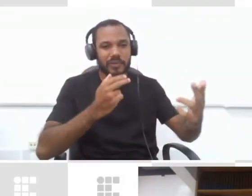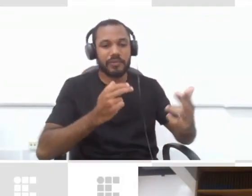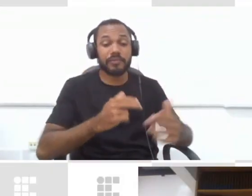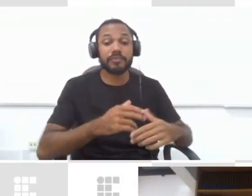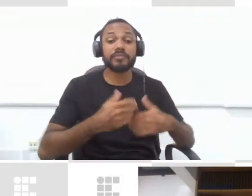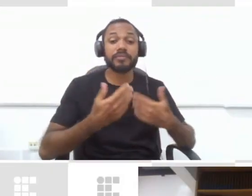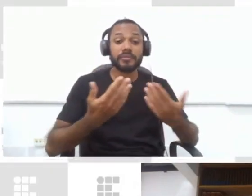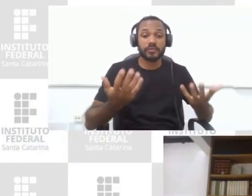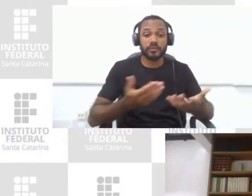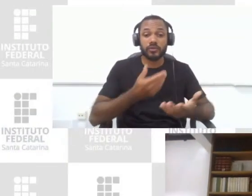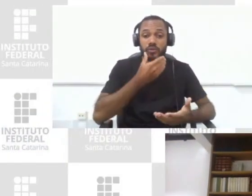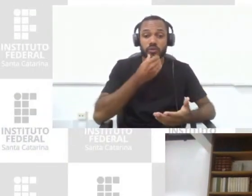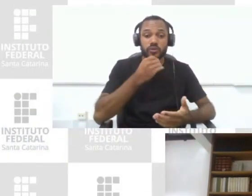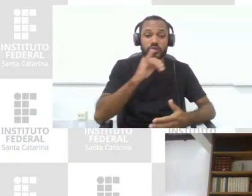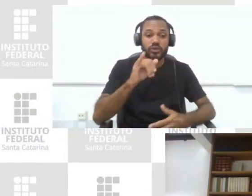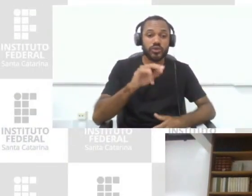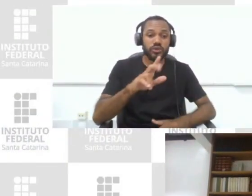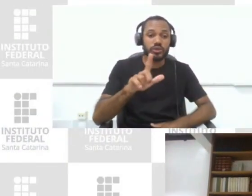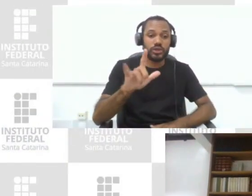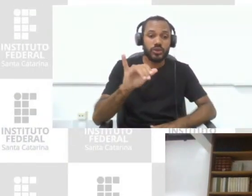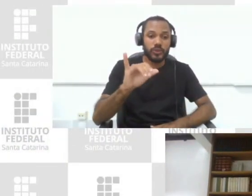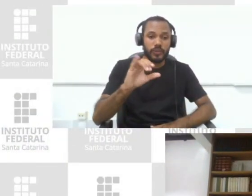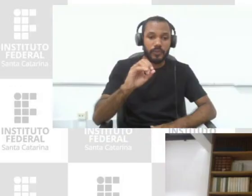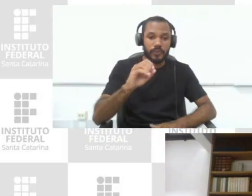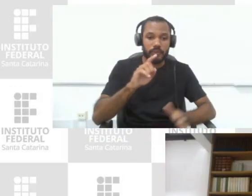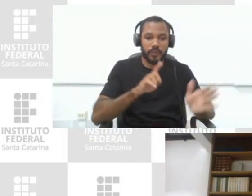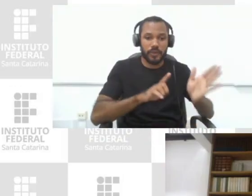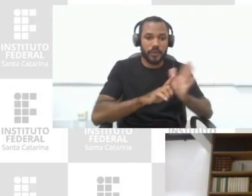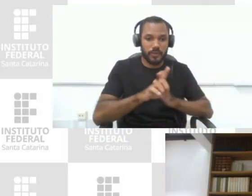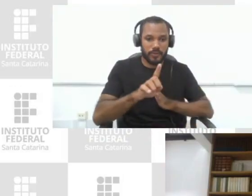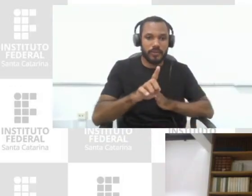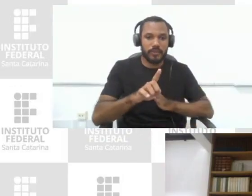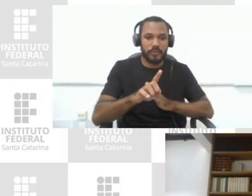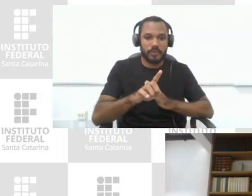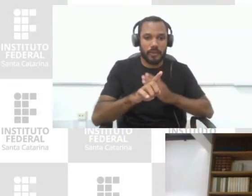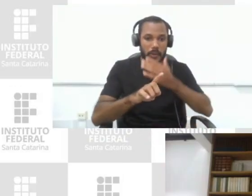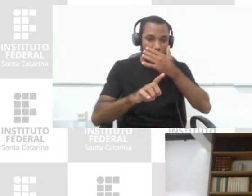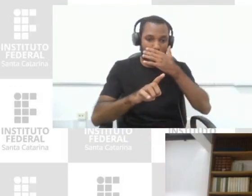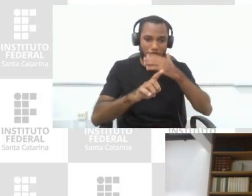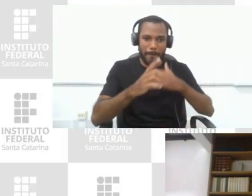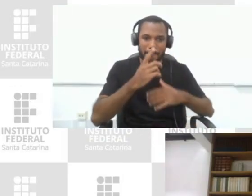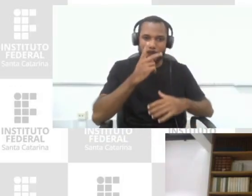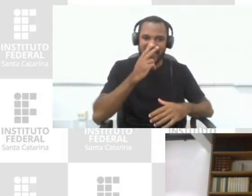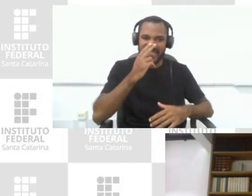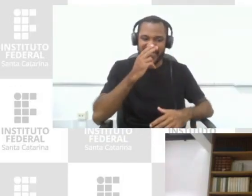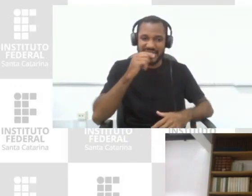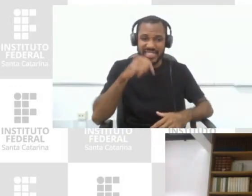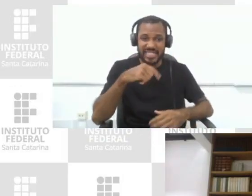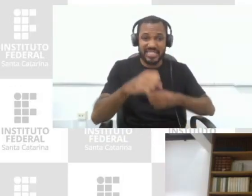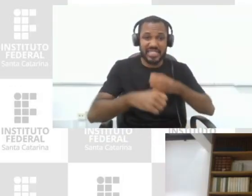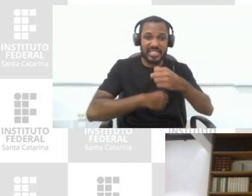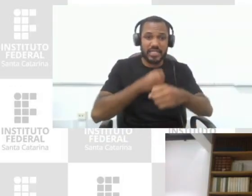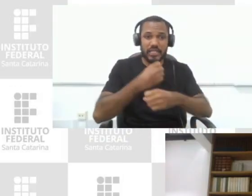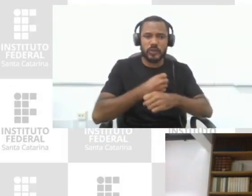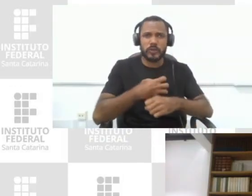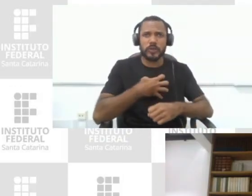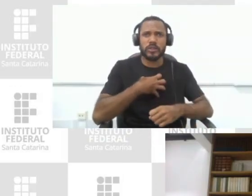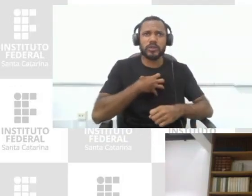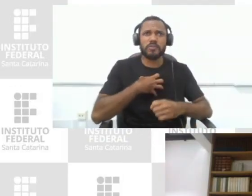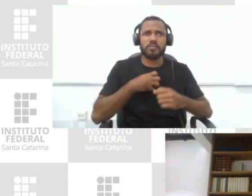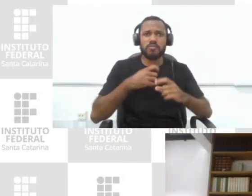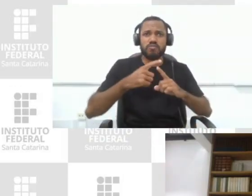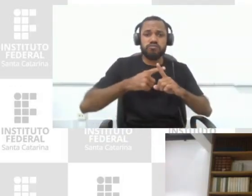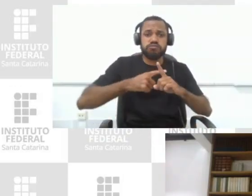Júlio Fábio Scherer pergunta o seguinte: o sentimento de aquecimento este ano foi surpreendente. O mar parece estar mais